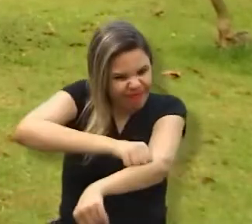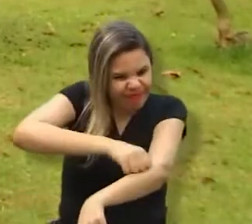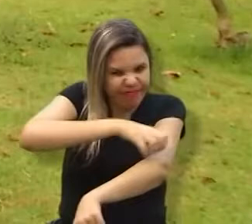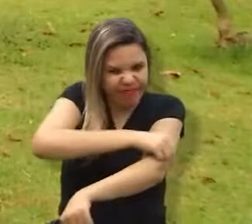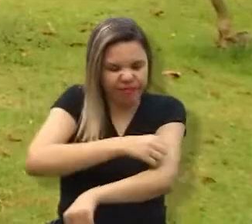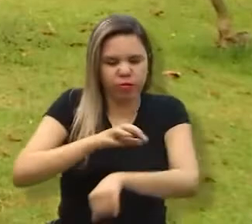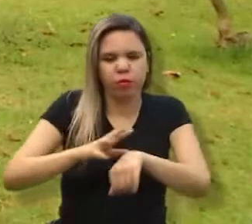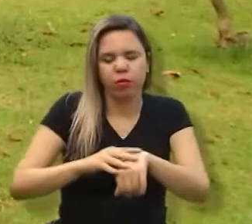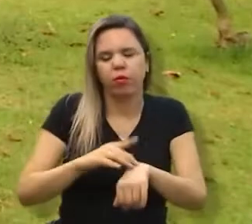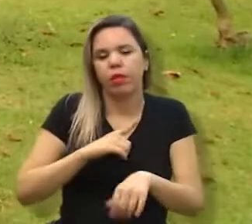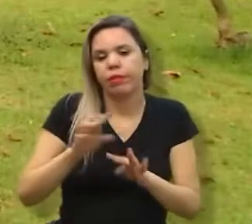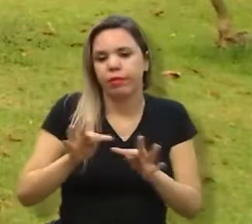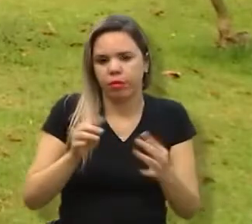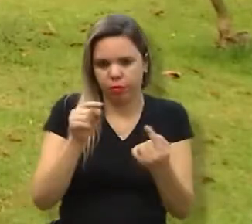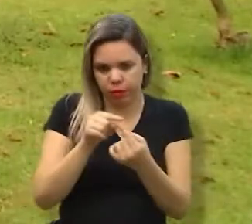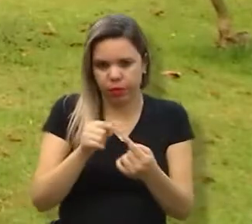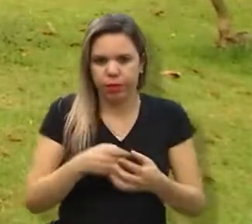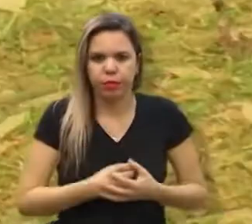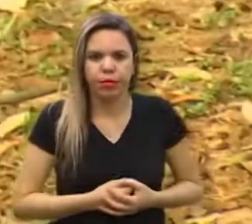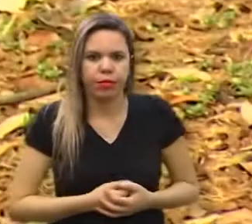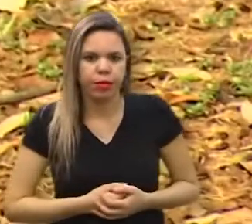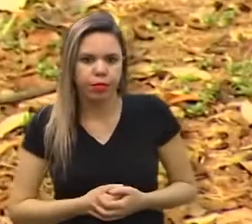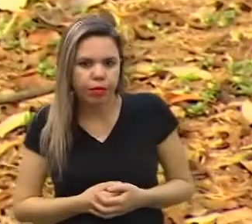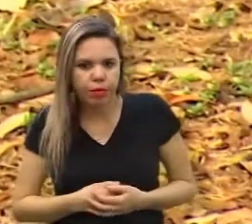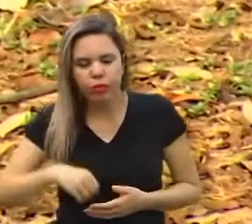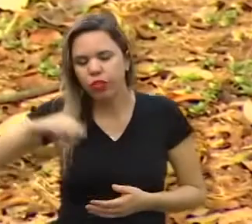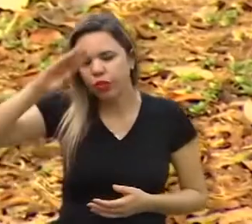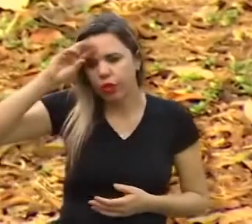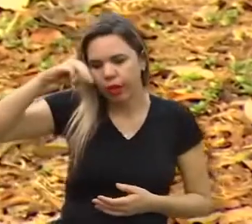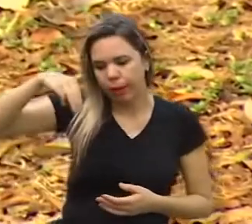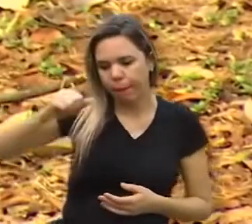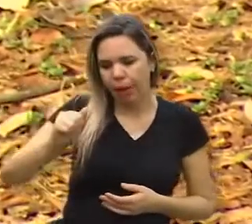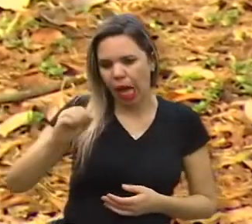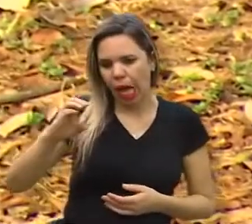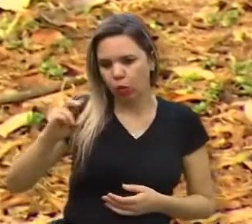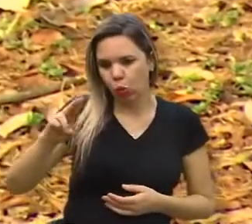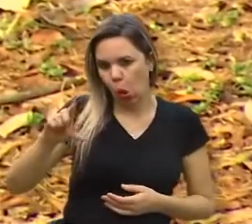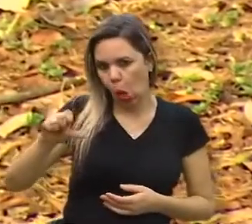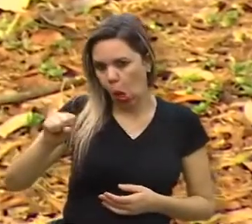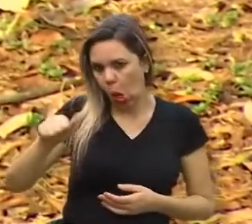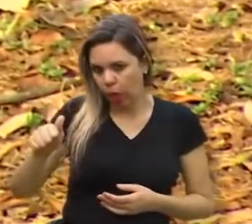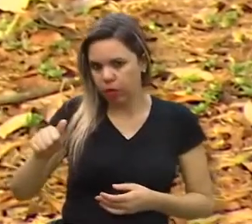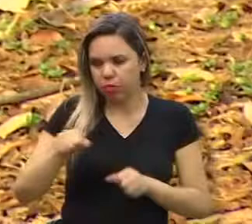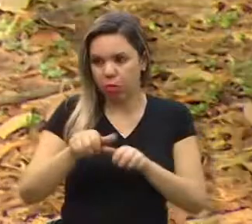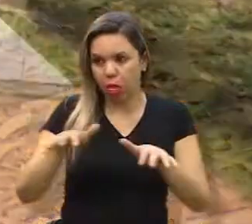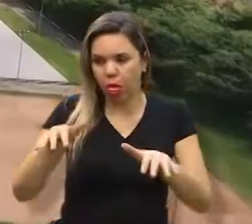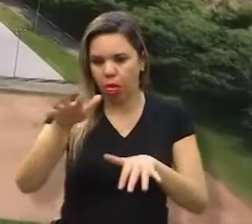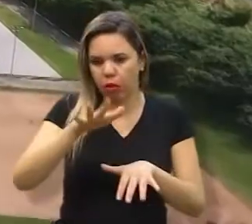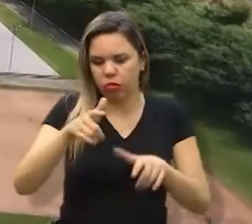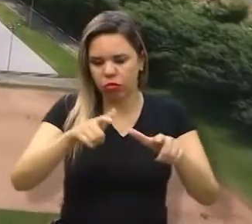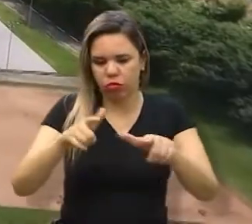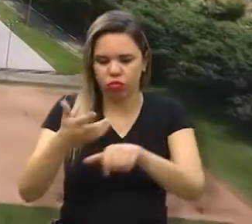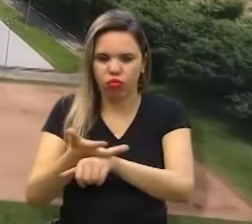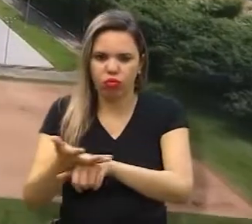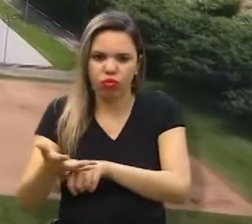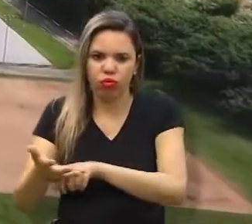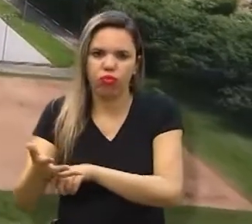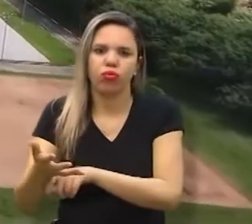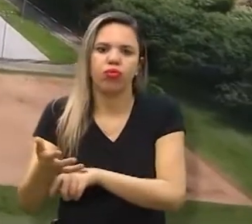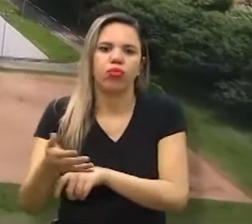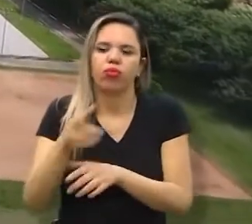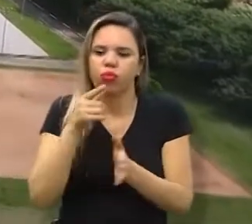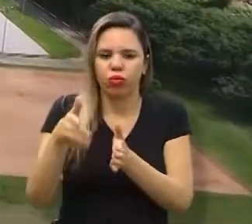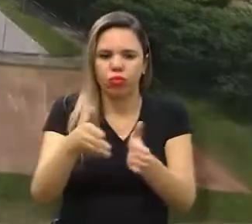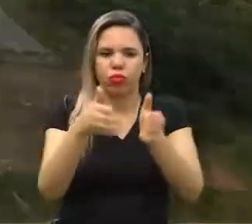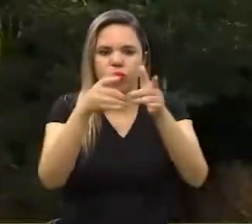fazer a suspeita da doença para ter o tratamento adequado. E a febre maculosa, por ser endêmica, está associada às áreas verdes e